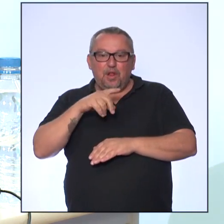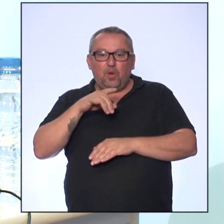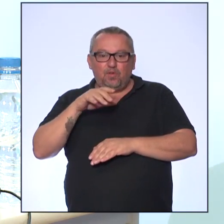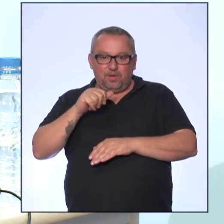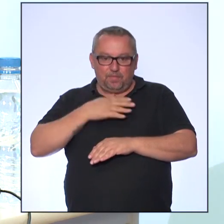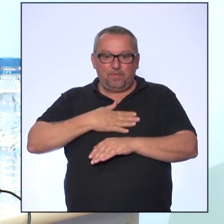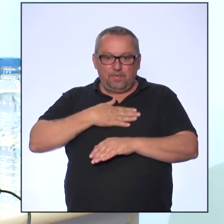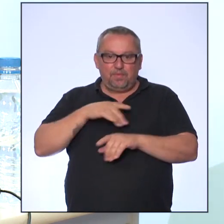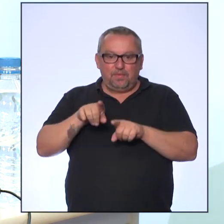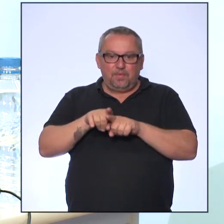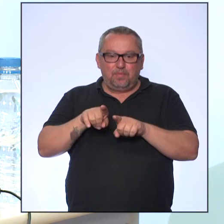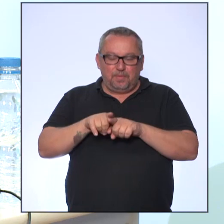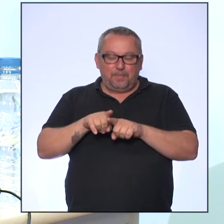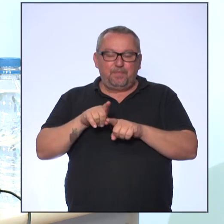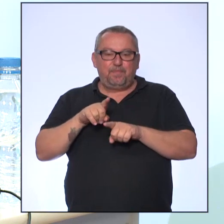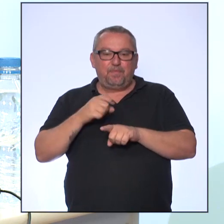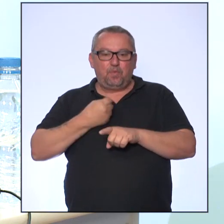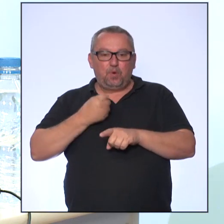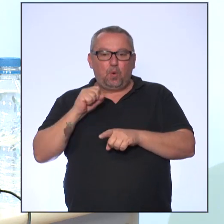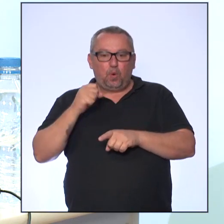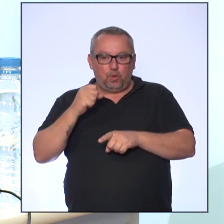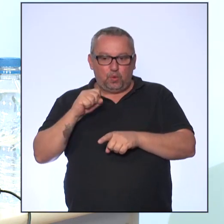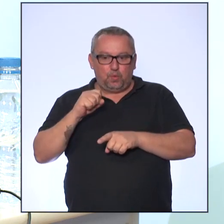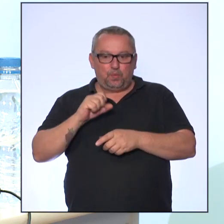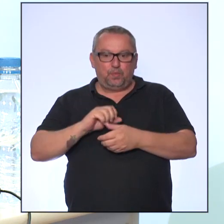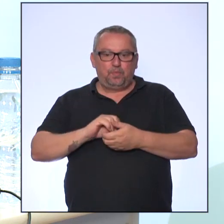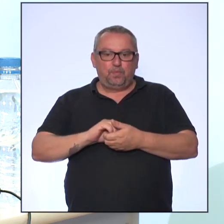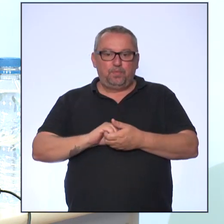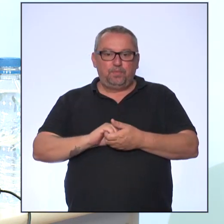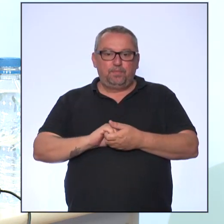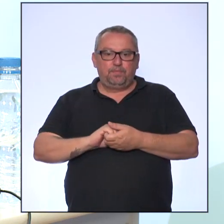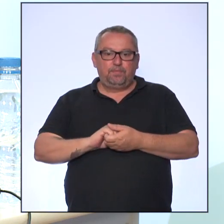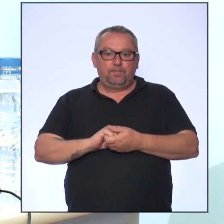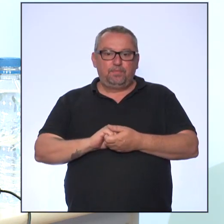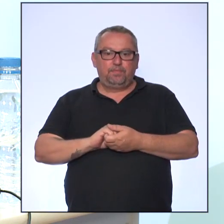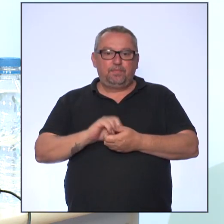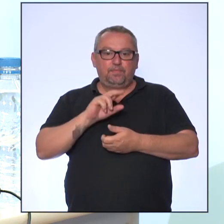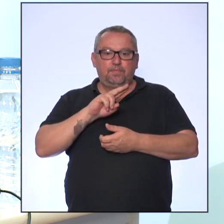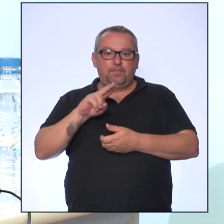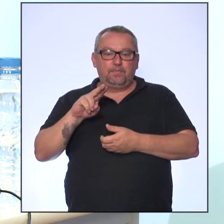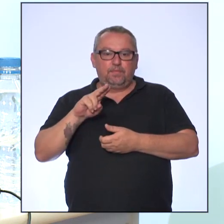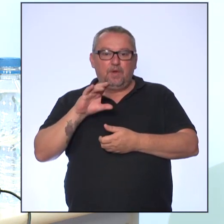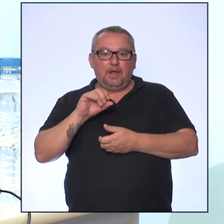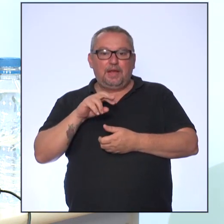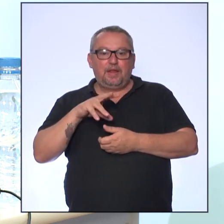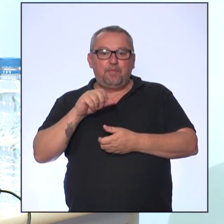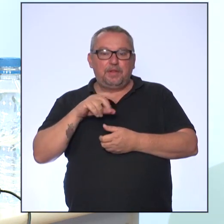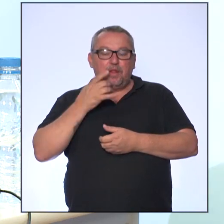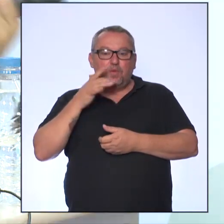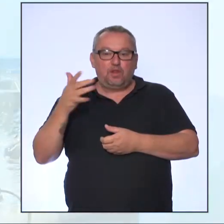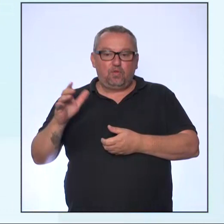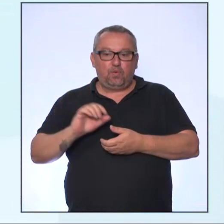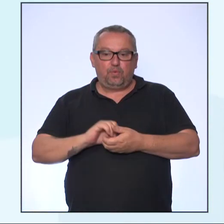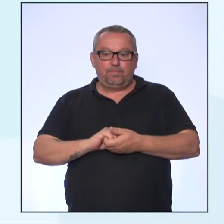de melodia também, pessoal. Melodia é gostoso. Então, exemplo 8, chama-se A Cripta do Tesouro.